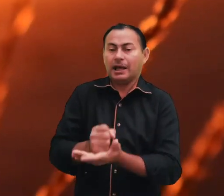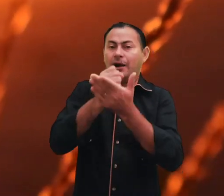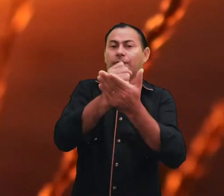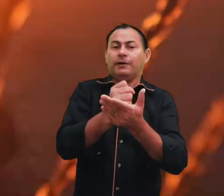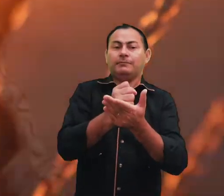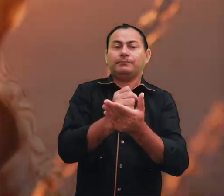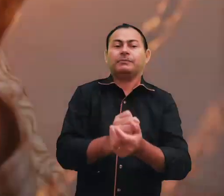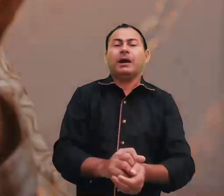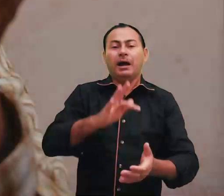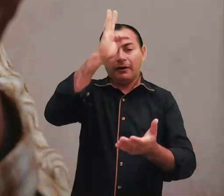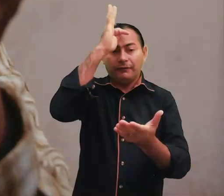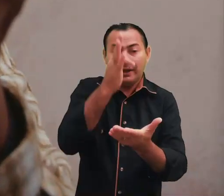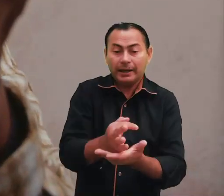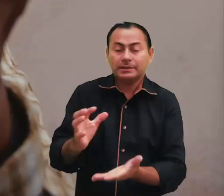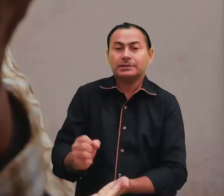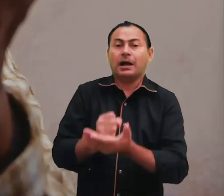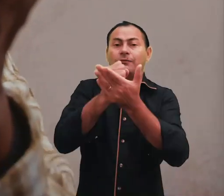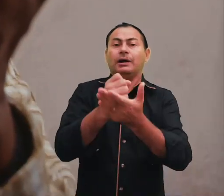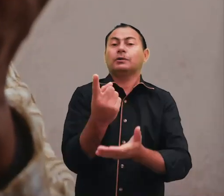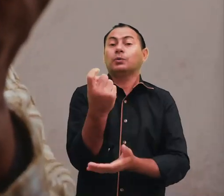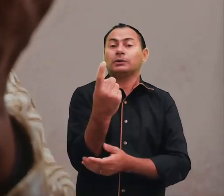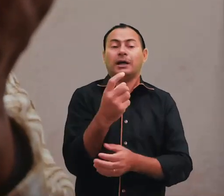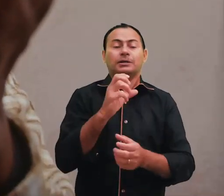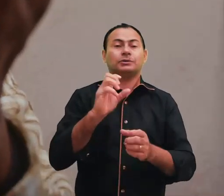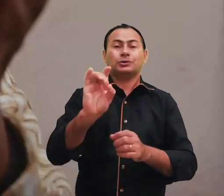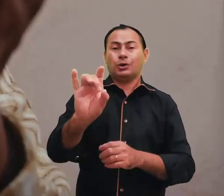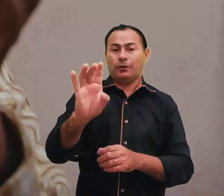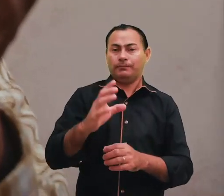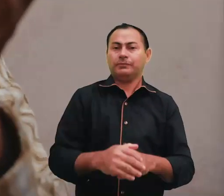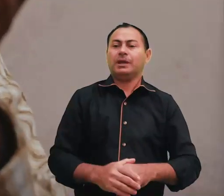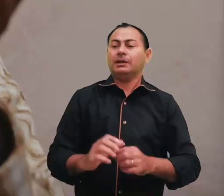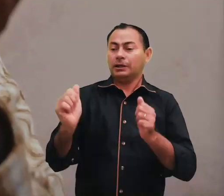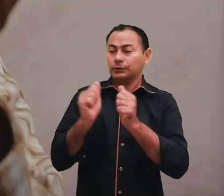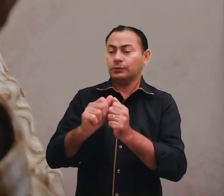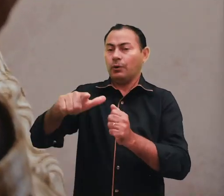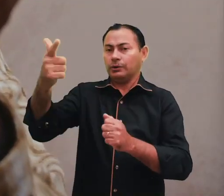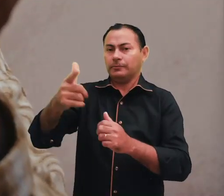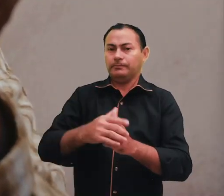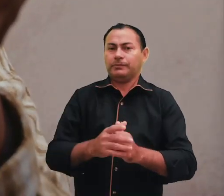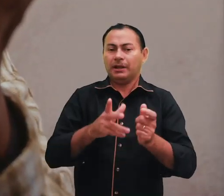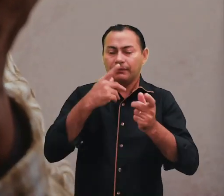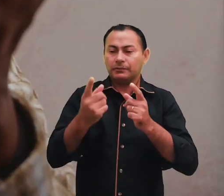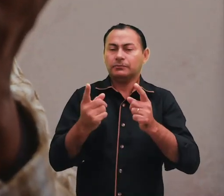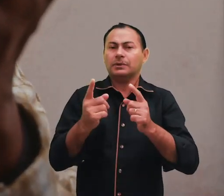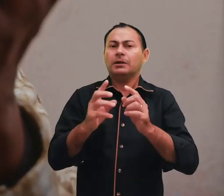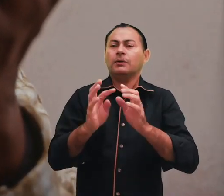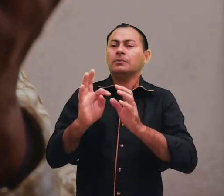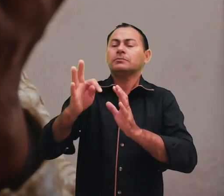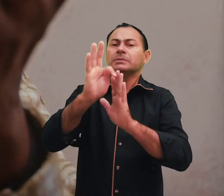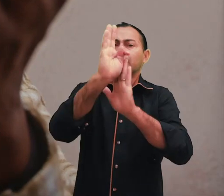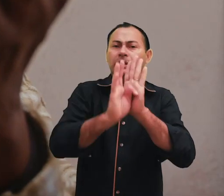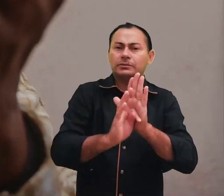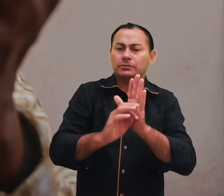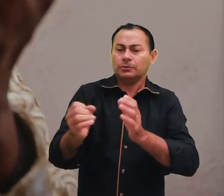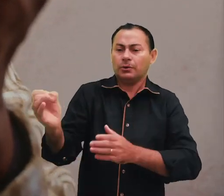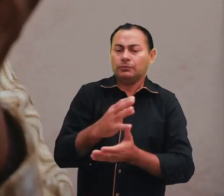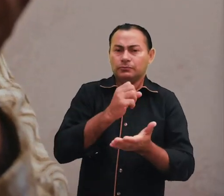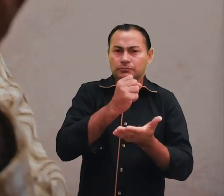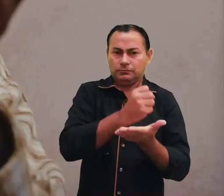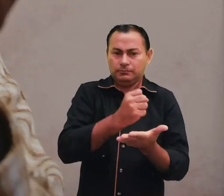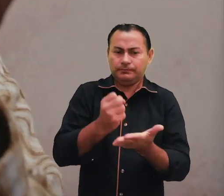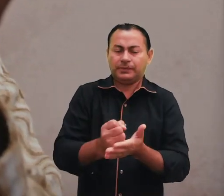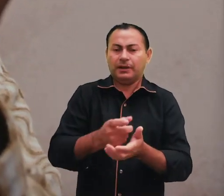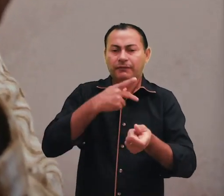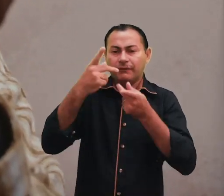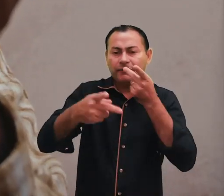salva nunca está só. Na verdade, Tiago não está contradizendo outros textos do Novo Testamento que enfatizam a justificação só